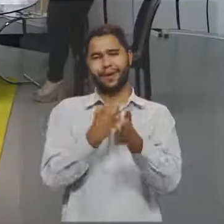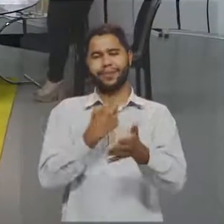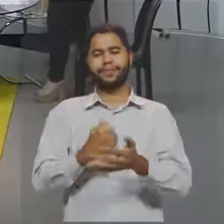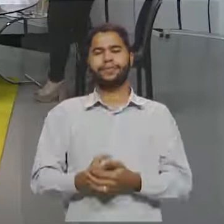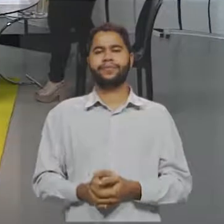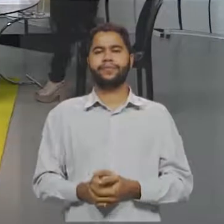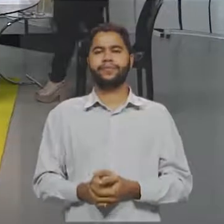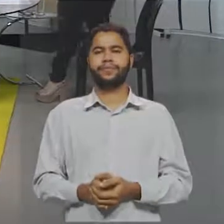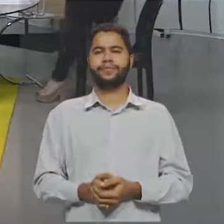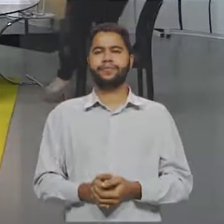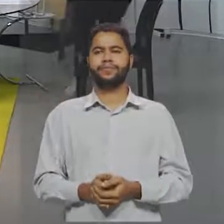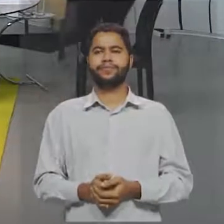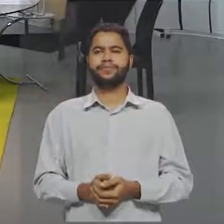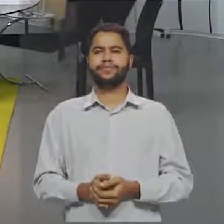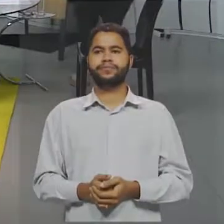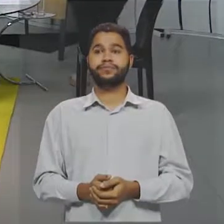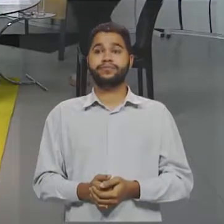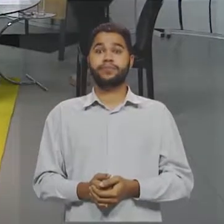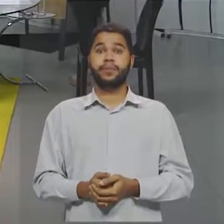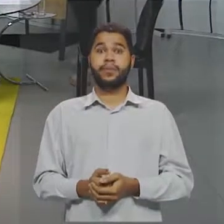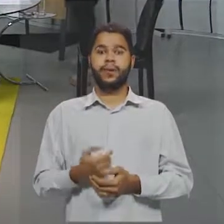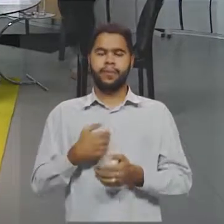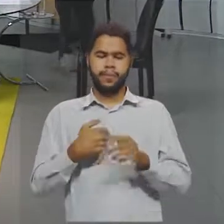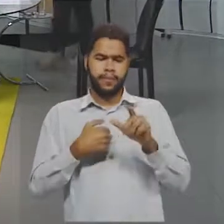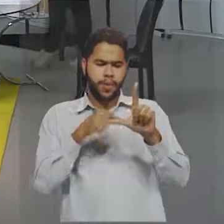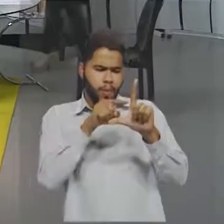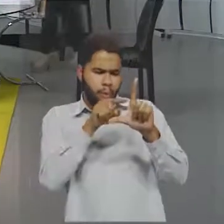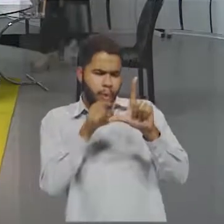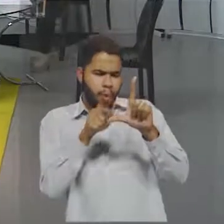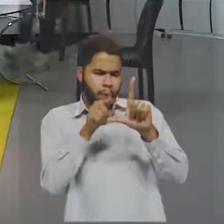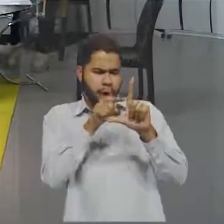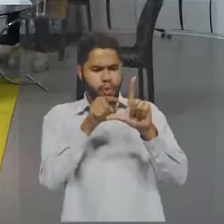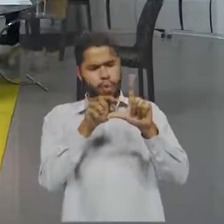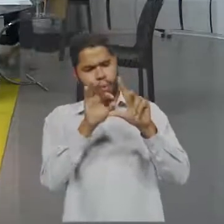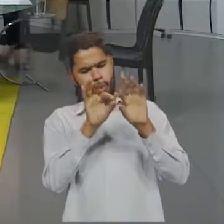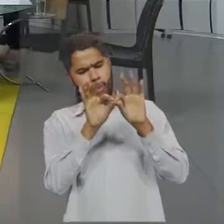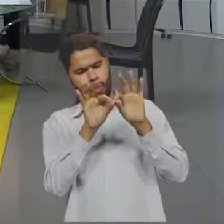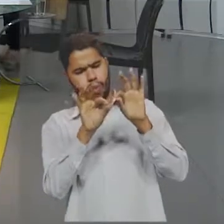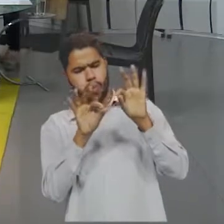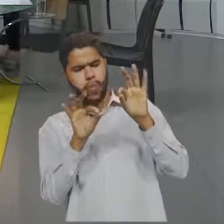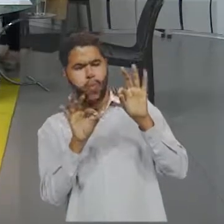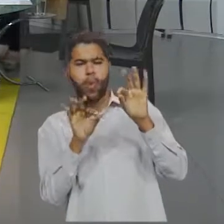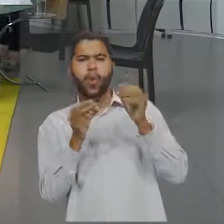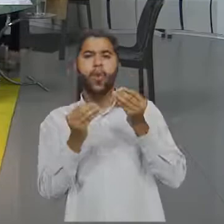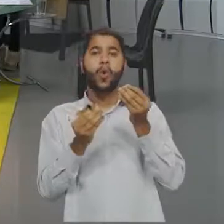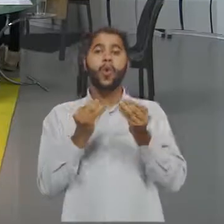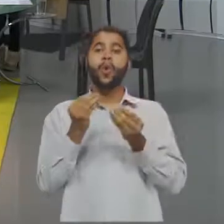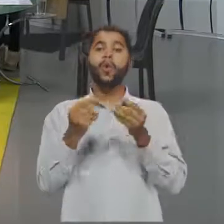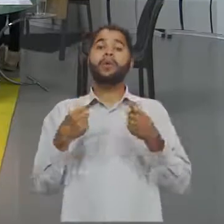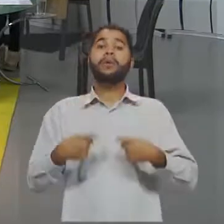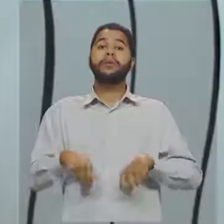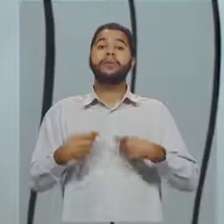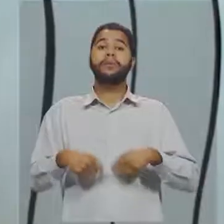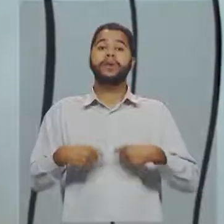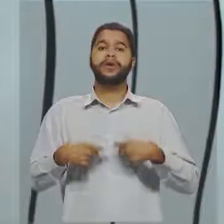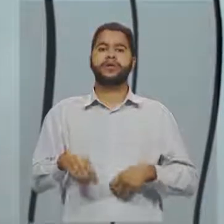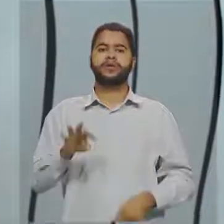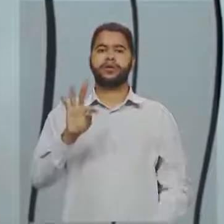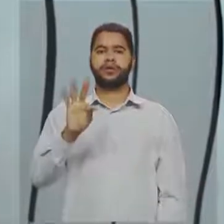pergunta. Para medir um ângulo, a gente precisa do